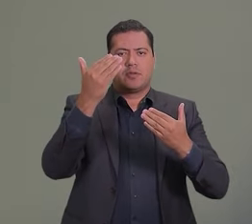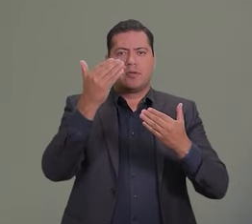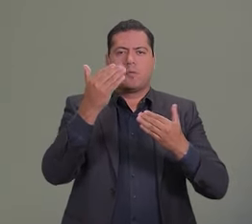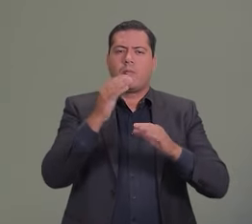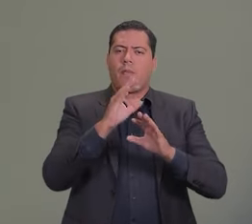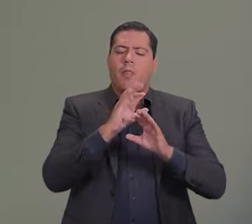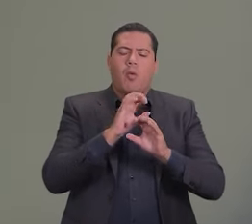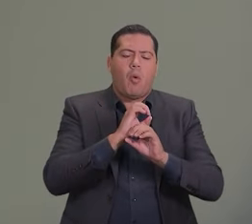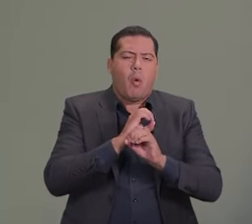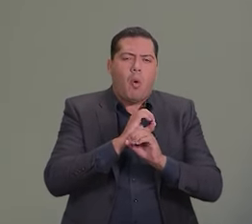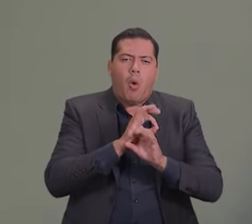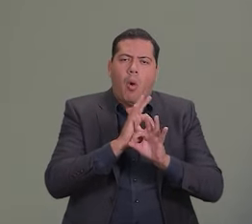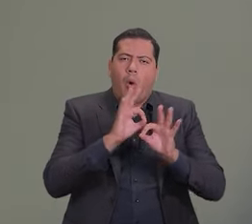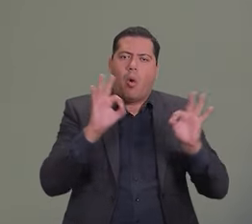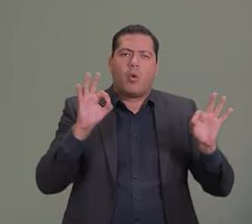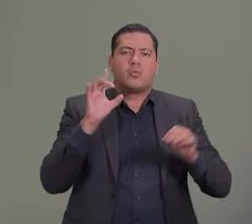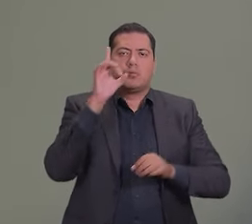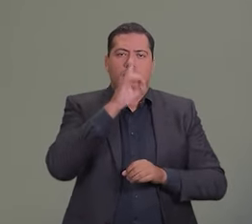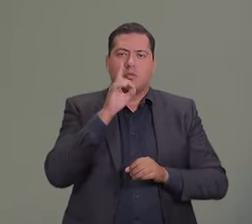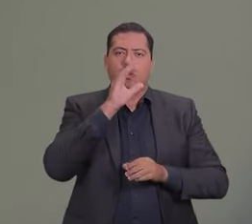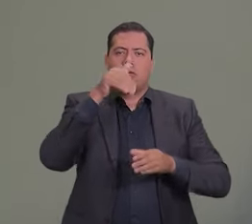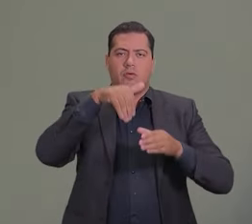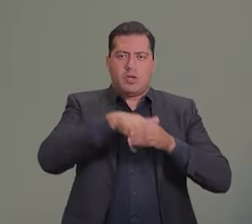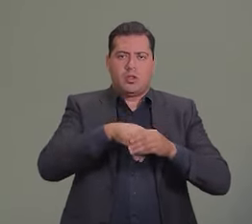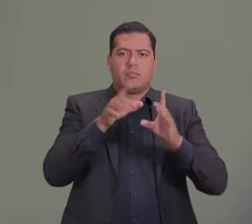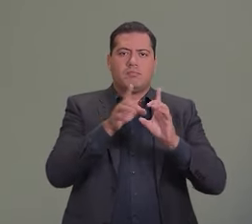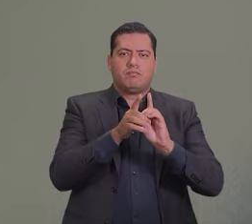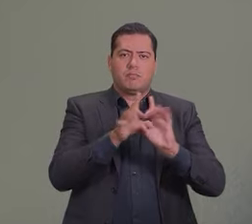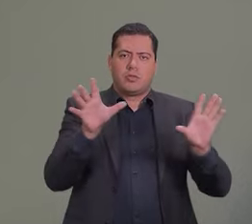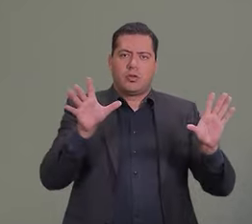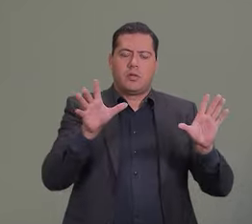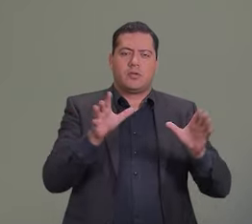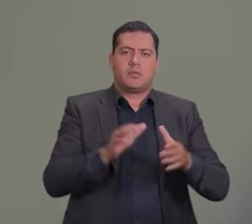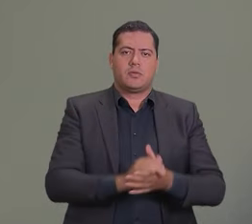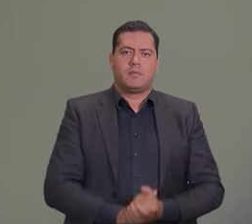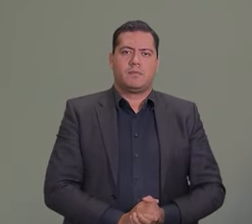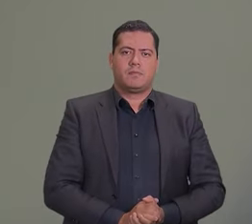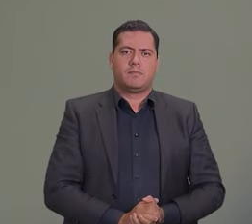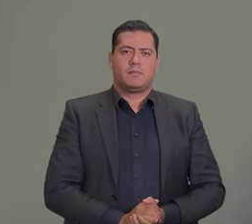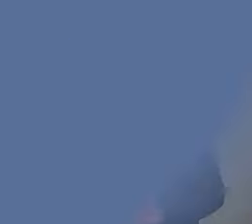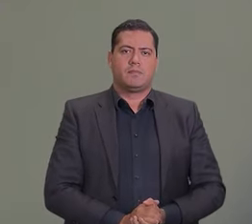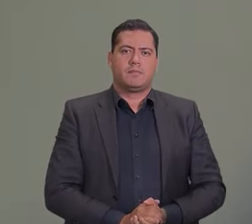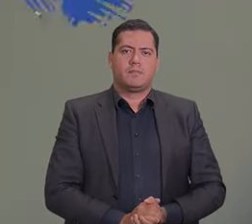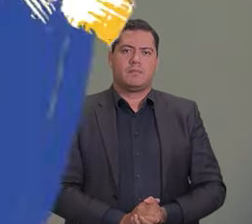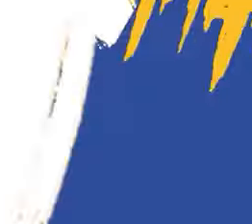Muito obrigada. Tenho excelente domingo de eleições democráticas.